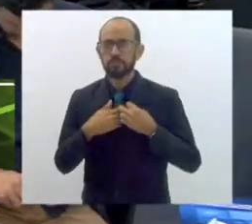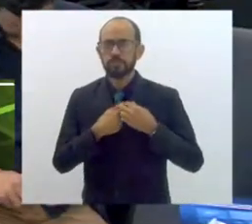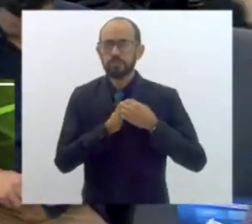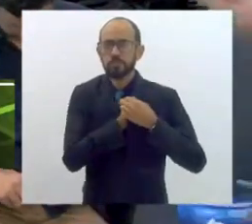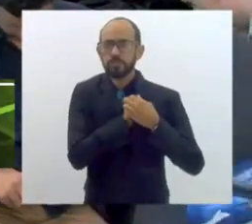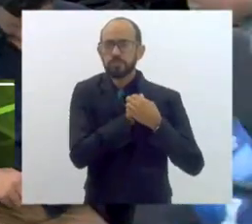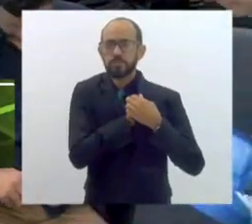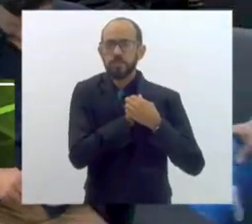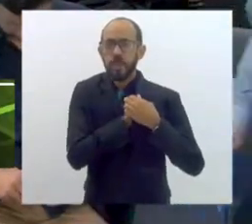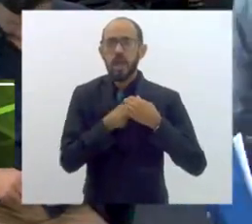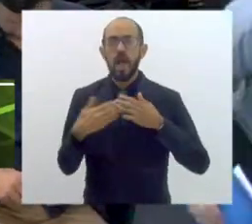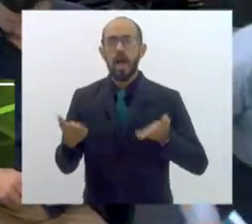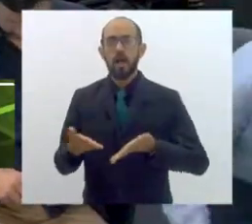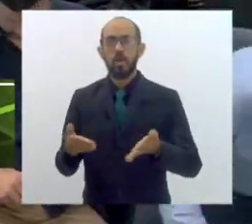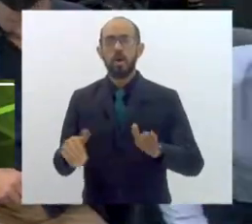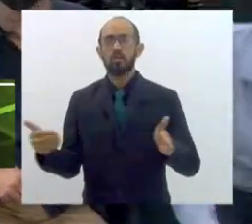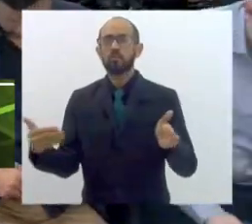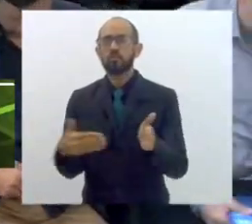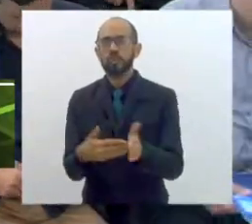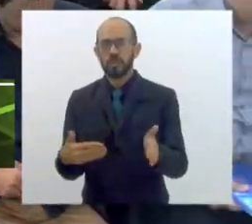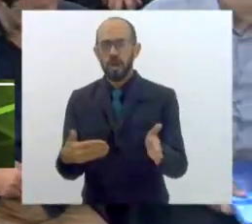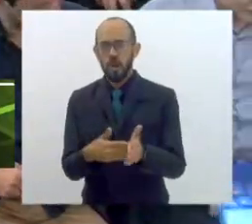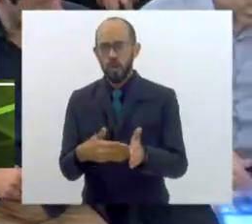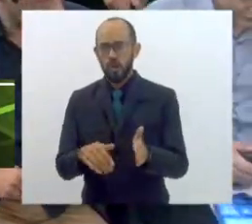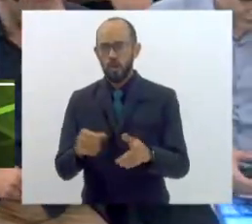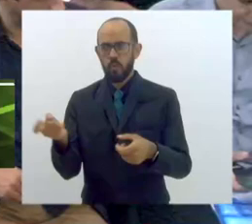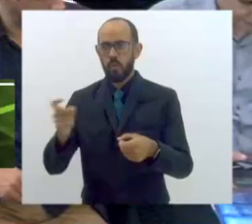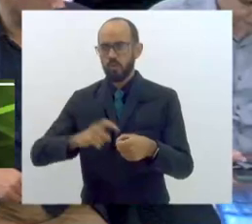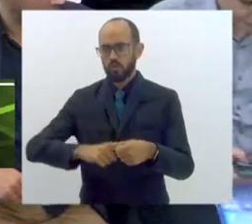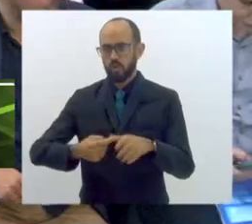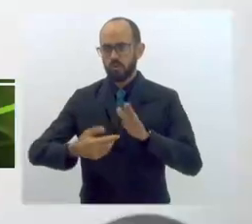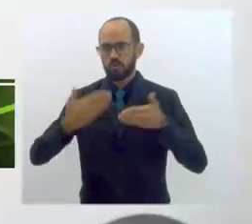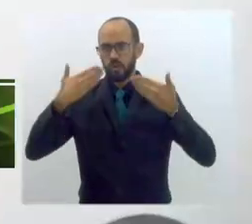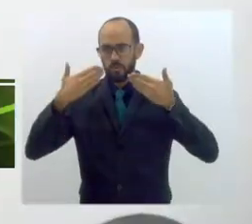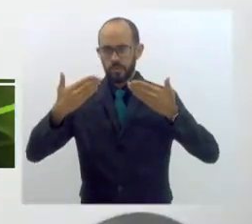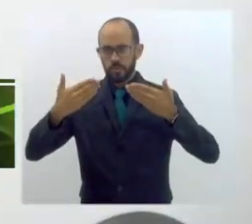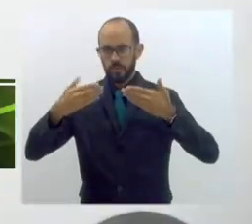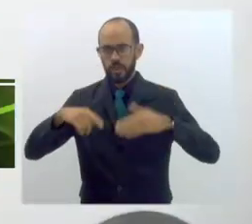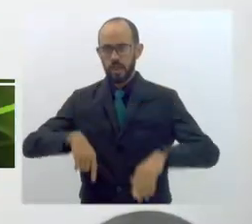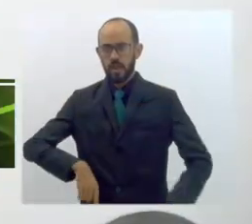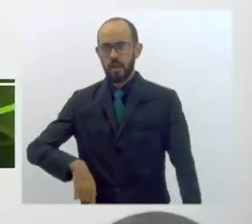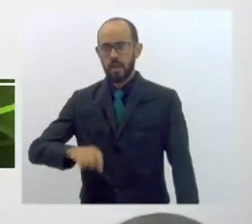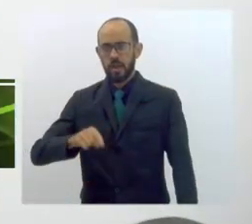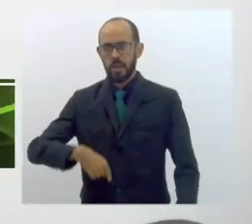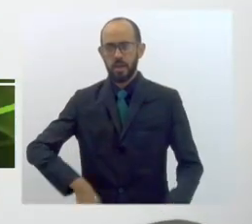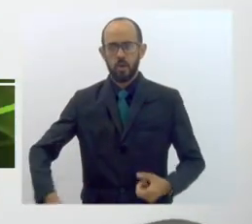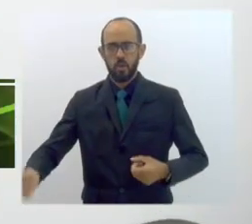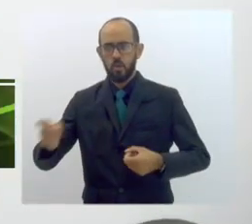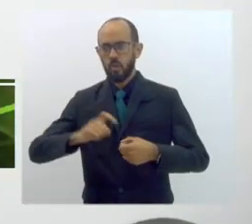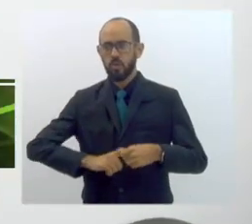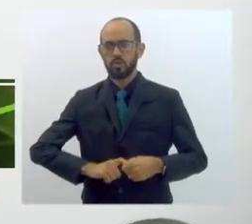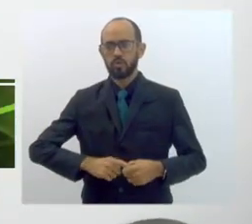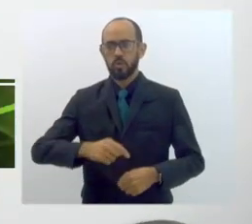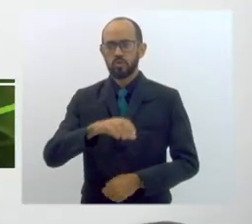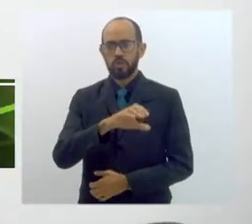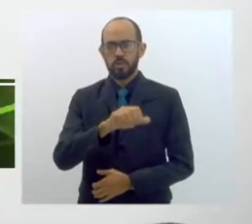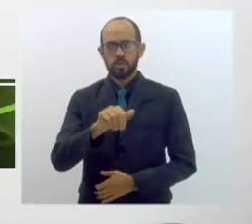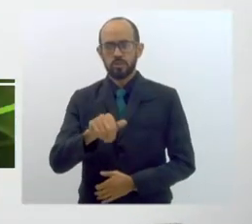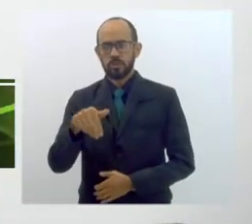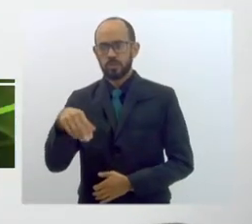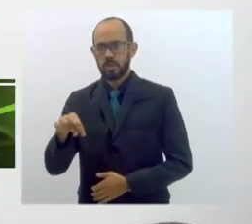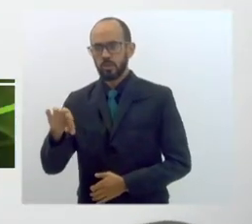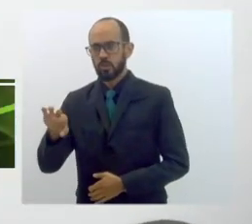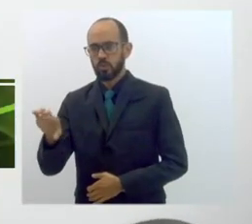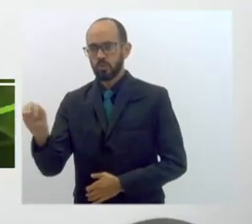Bom, para finalizar, o nosso último consórcio que vai apresentar é o Consórcio Intermunicipal da Saúde da região Centro-Sul